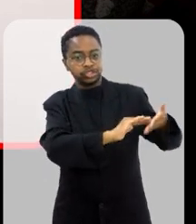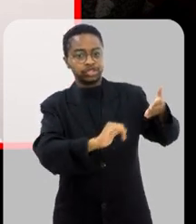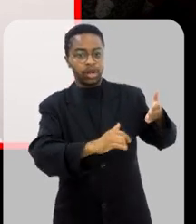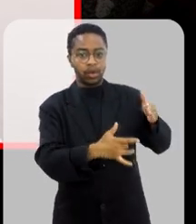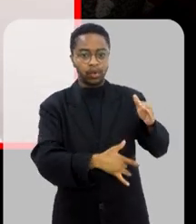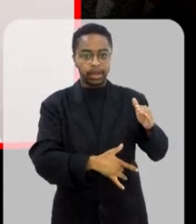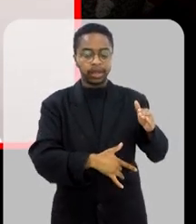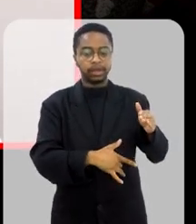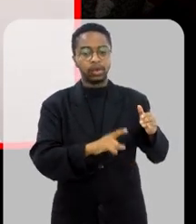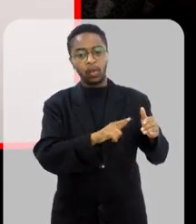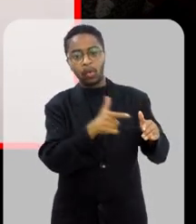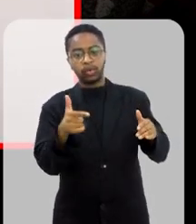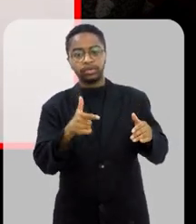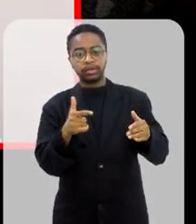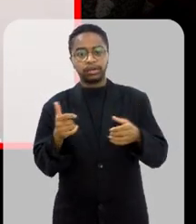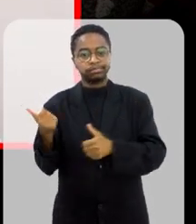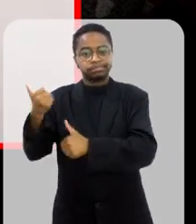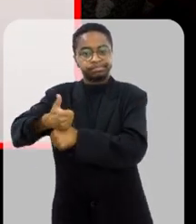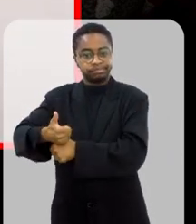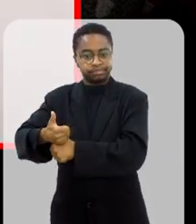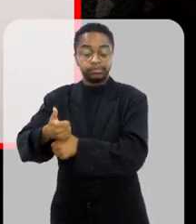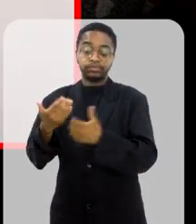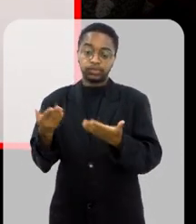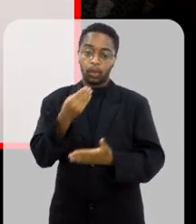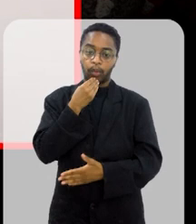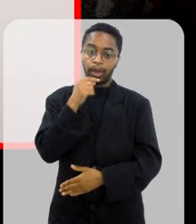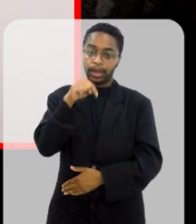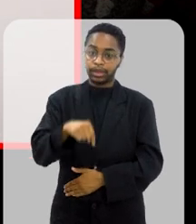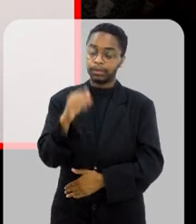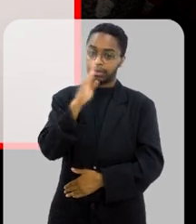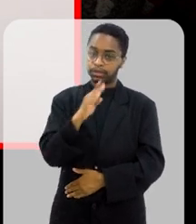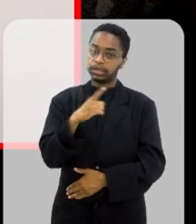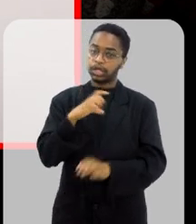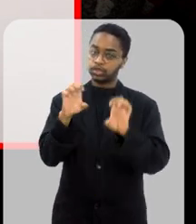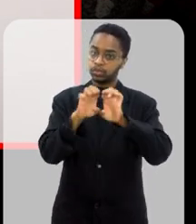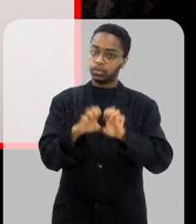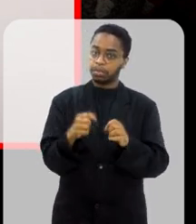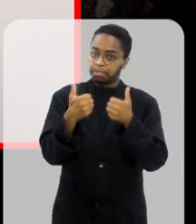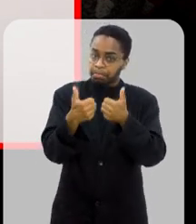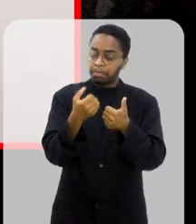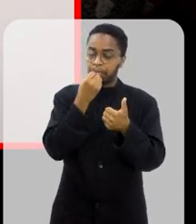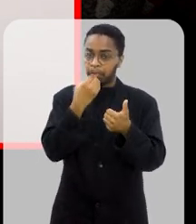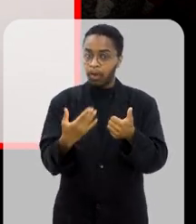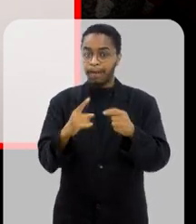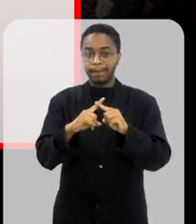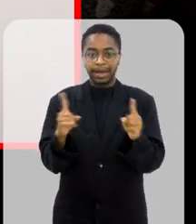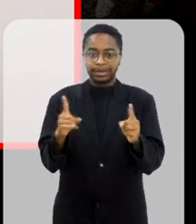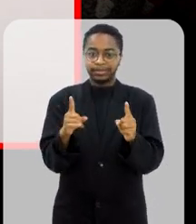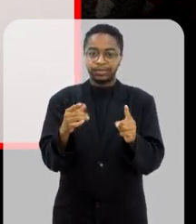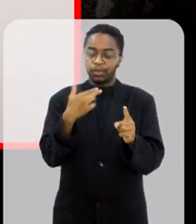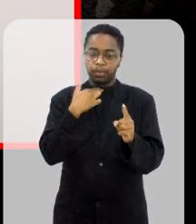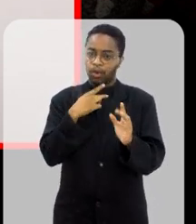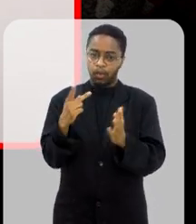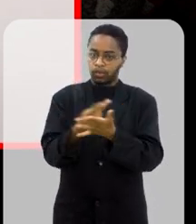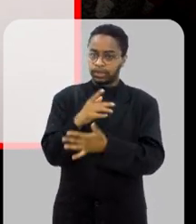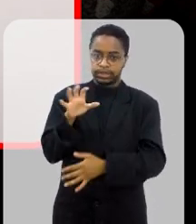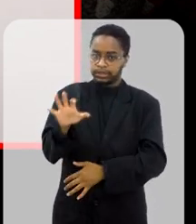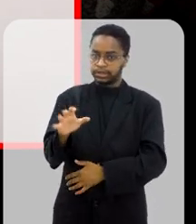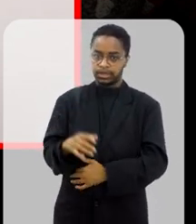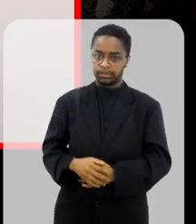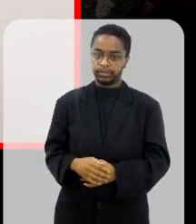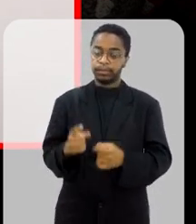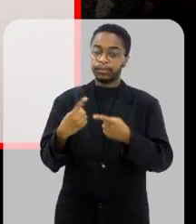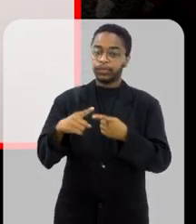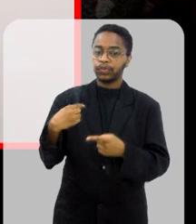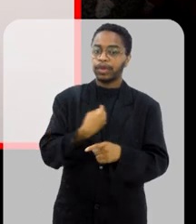rim, a outra equipe para colocar o rim. Então, logicamente, o Brasil hoje ele tem uma estrutura boa para isso, mas não deveria chegar a isso. Como